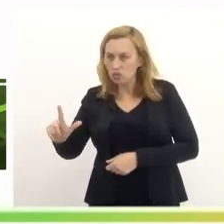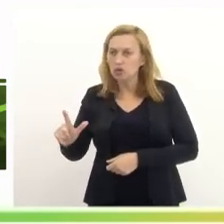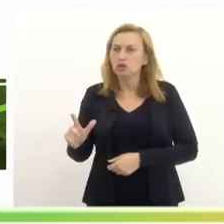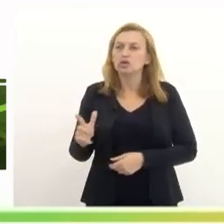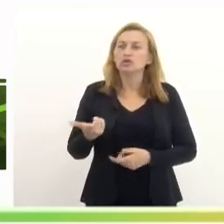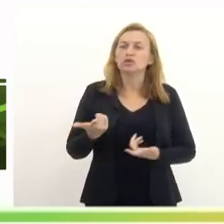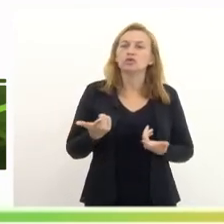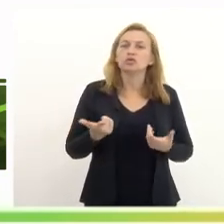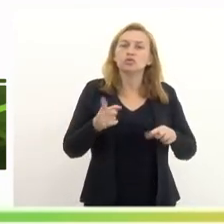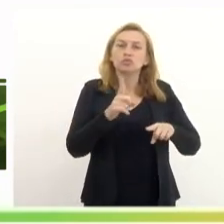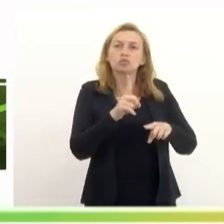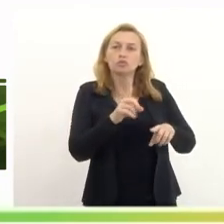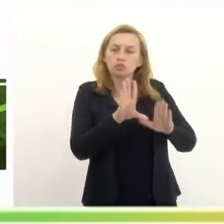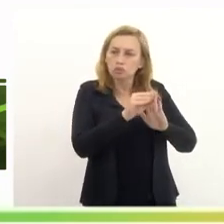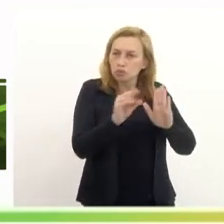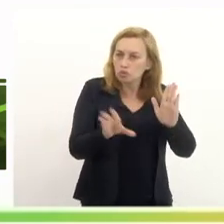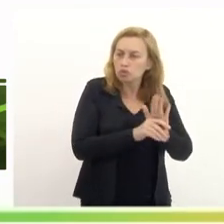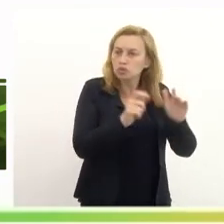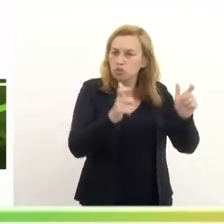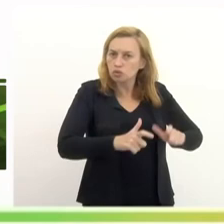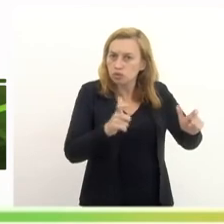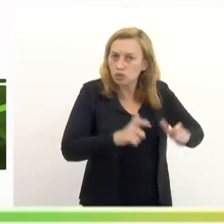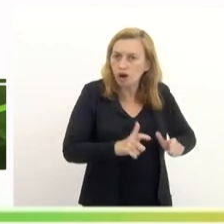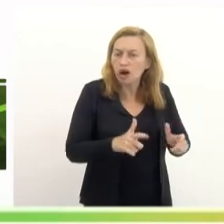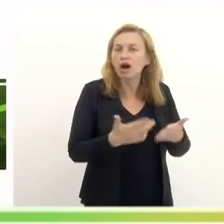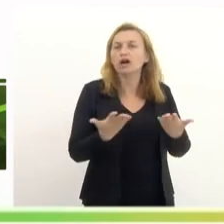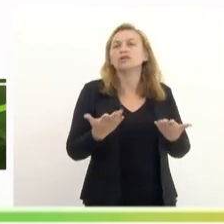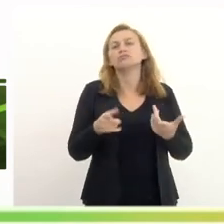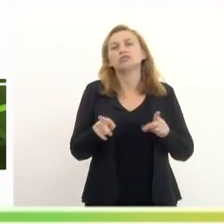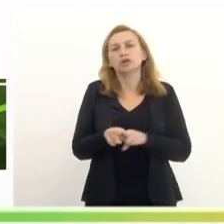de conteúdo local, é levado em consideração